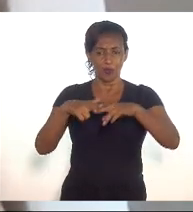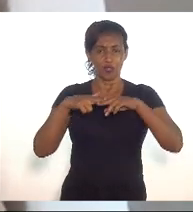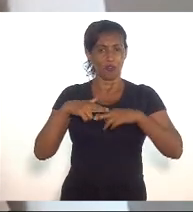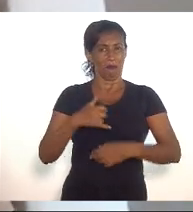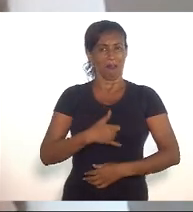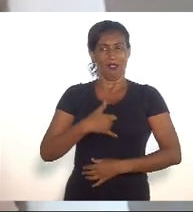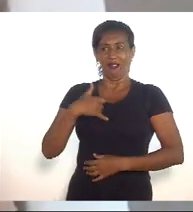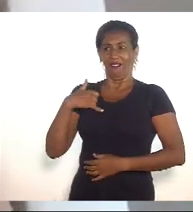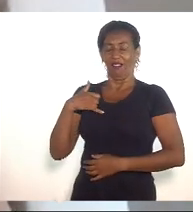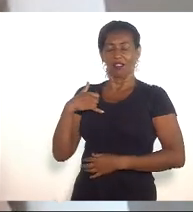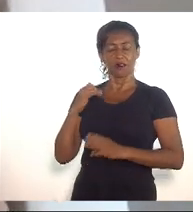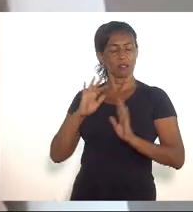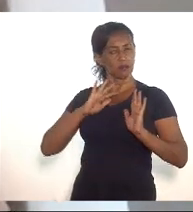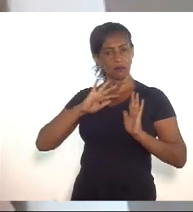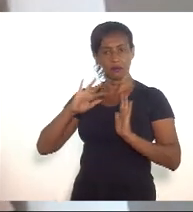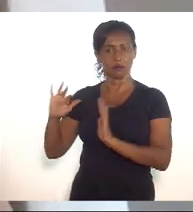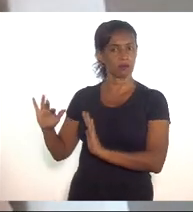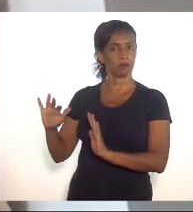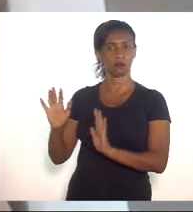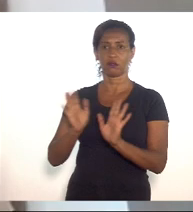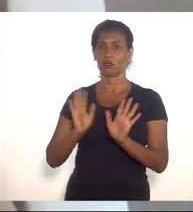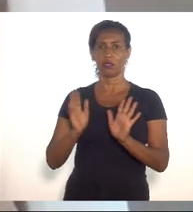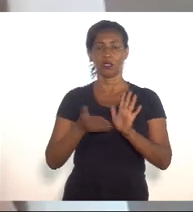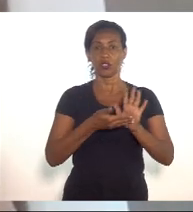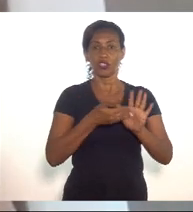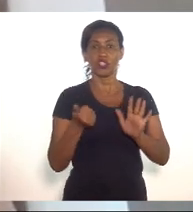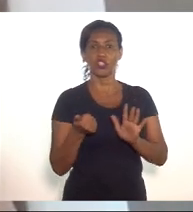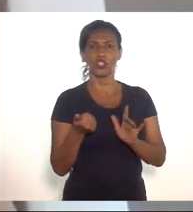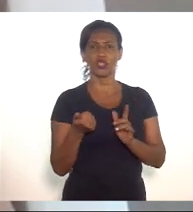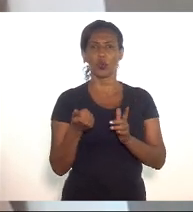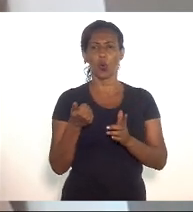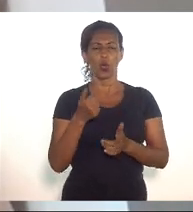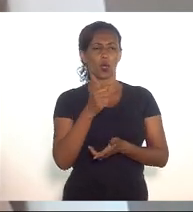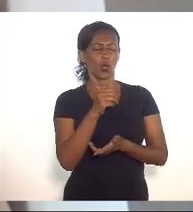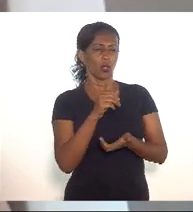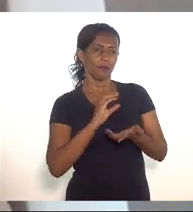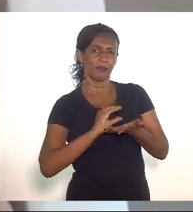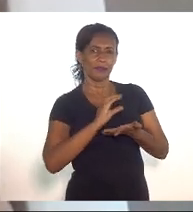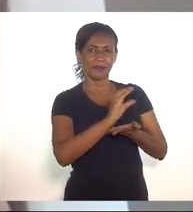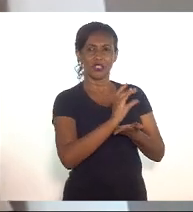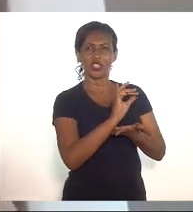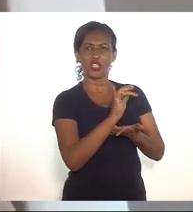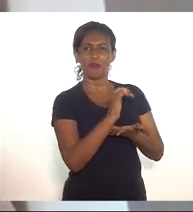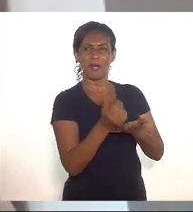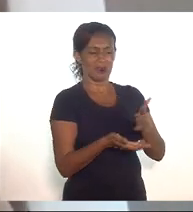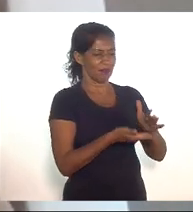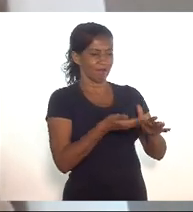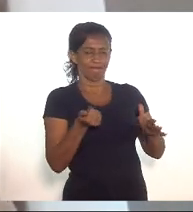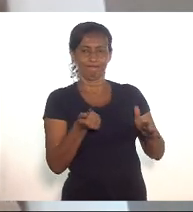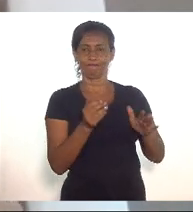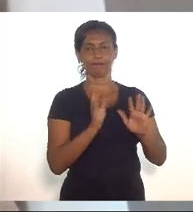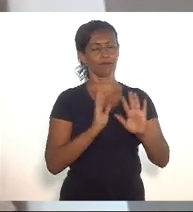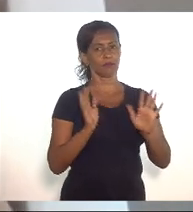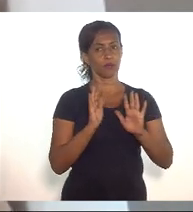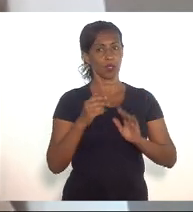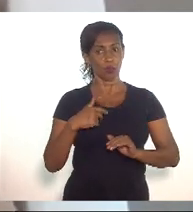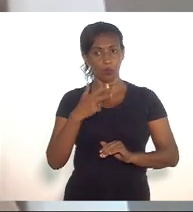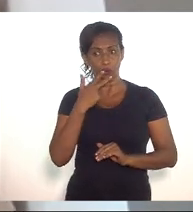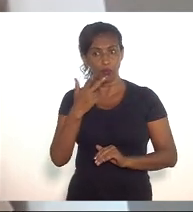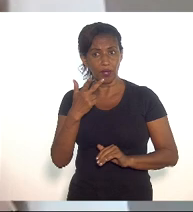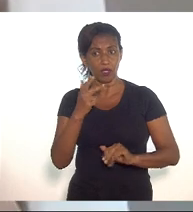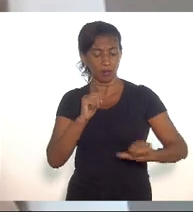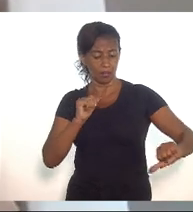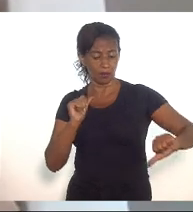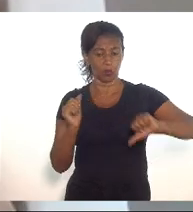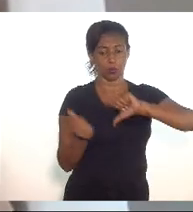orgulho dizer que a gente tirou despesa. Eu não quero dizer, porque o que eu estou dizendo é a mudança